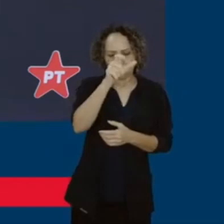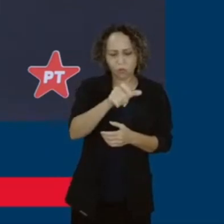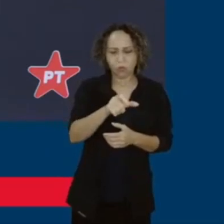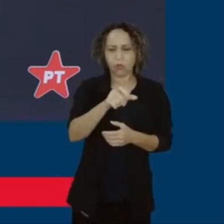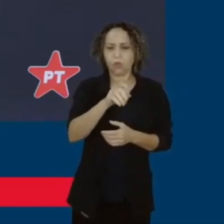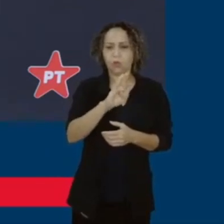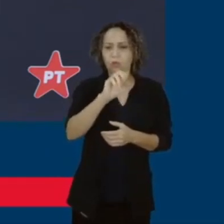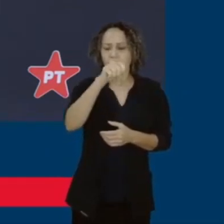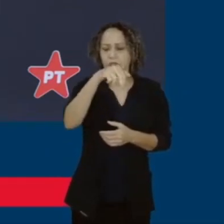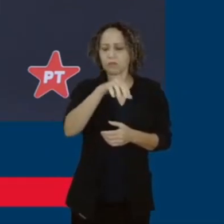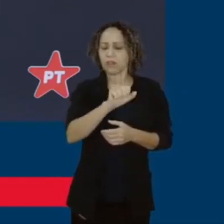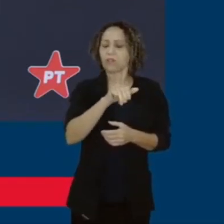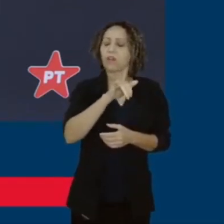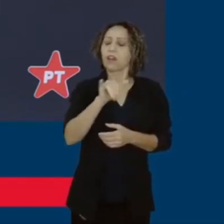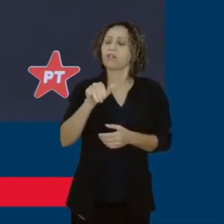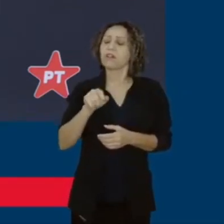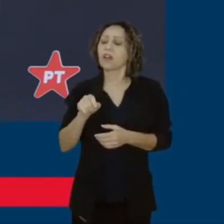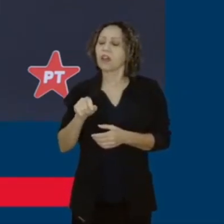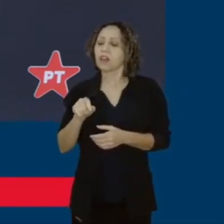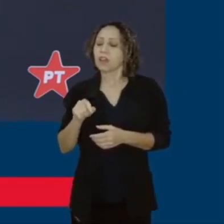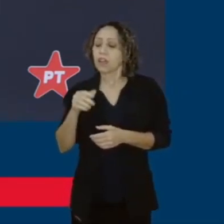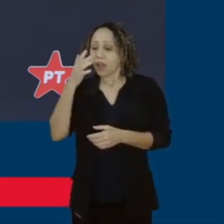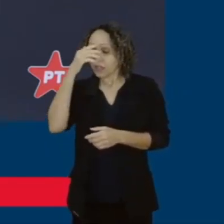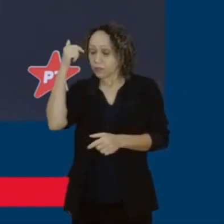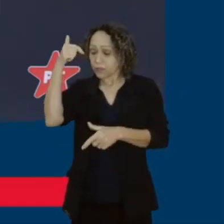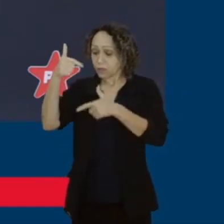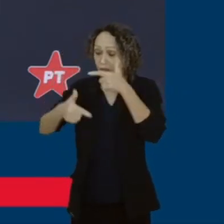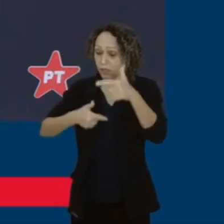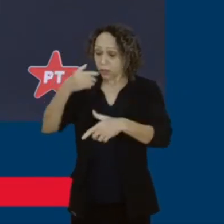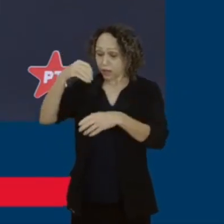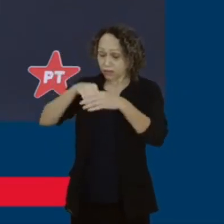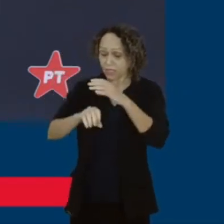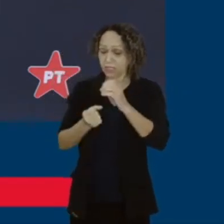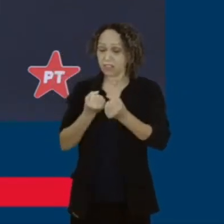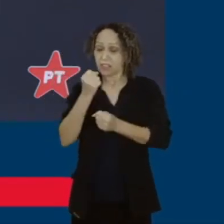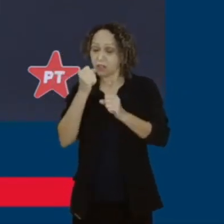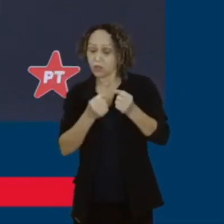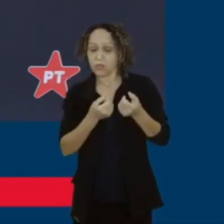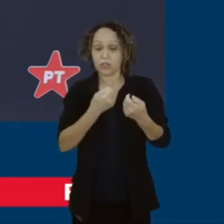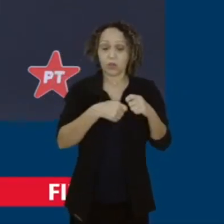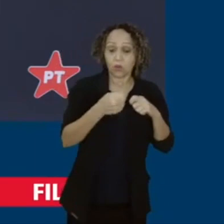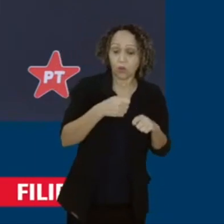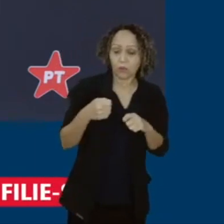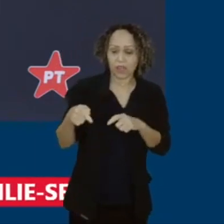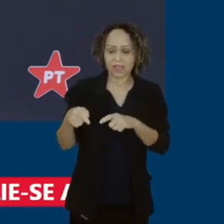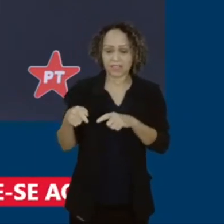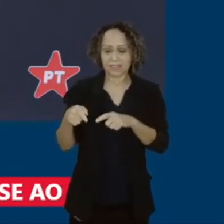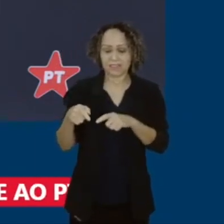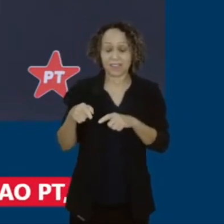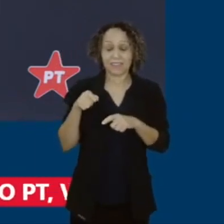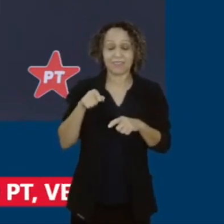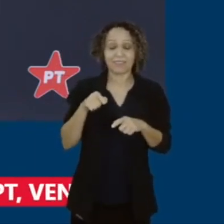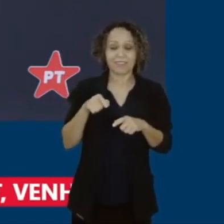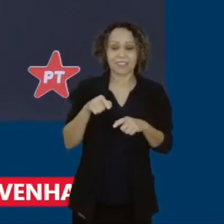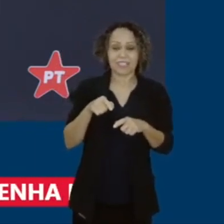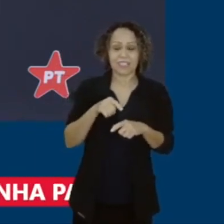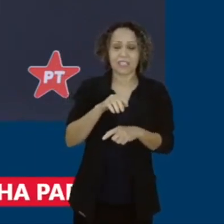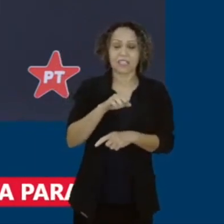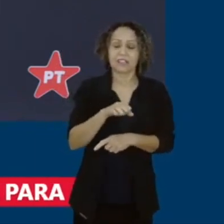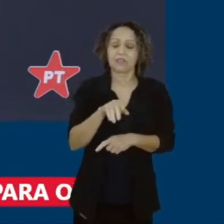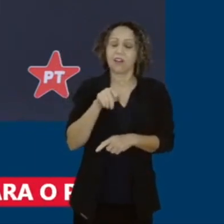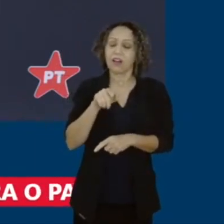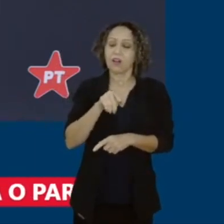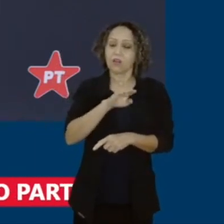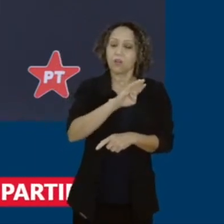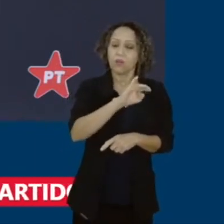meios de comércio e de indústria, estão aumentando em número e eles vão derrubar a burguesia. O Bismarck disse o